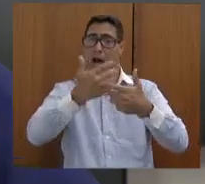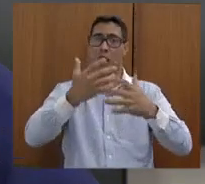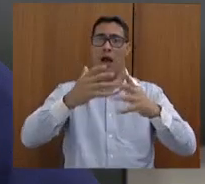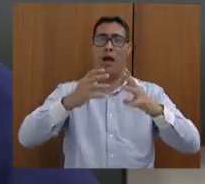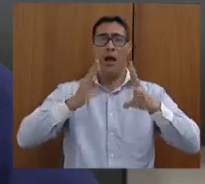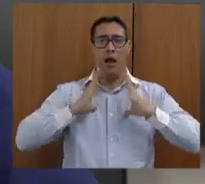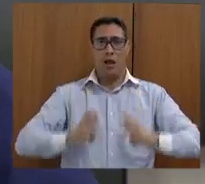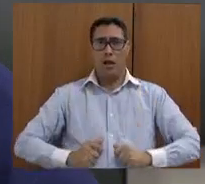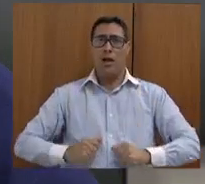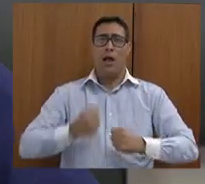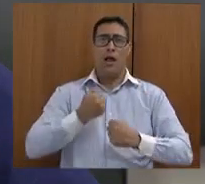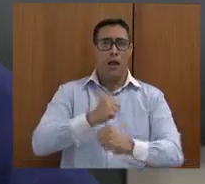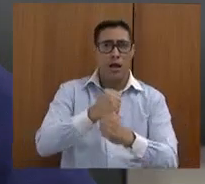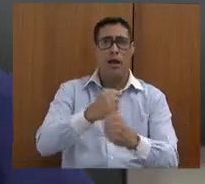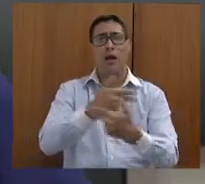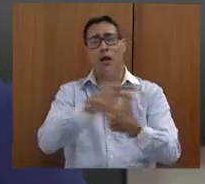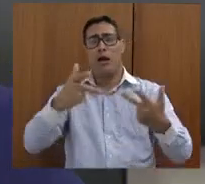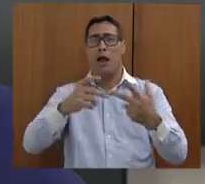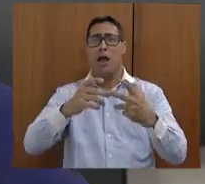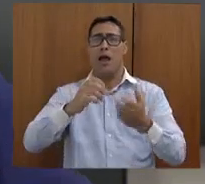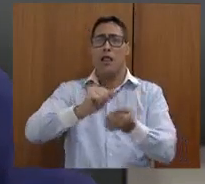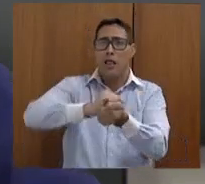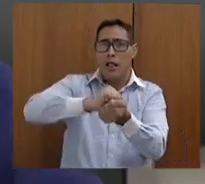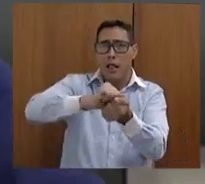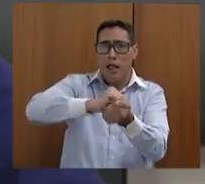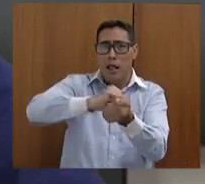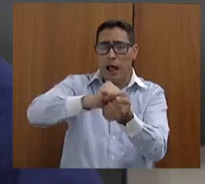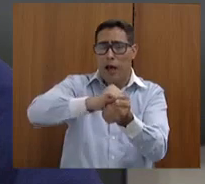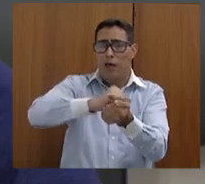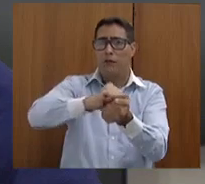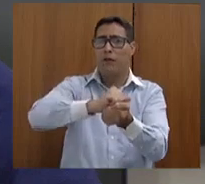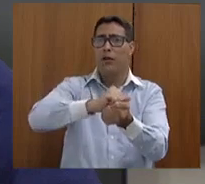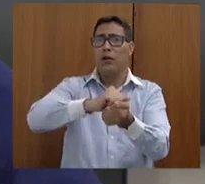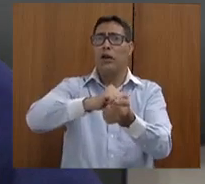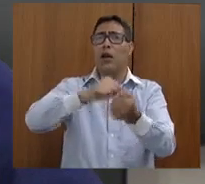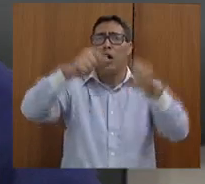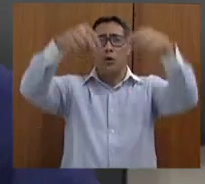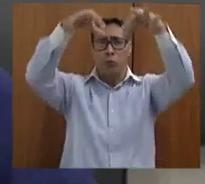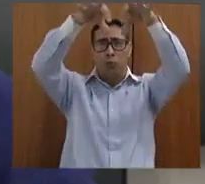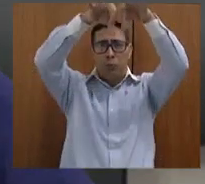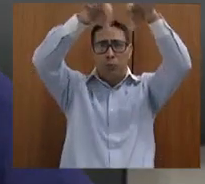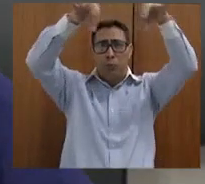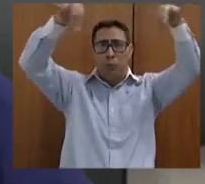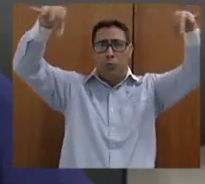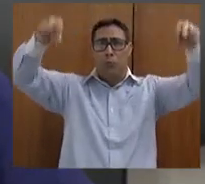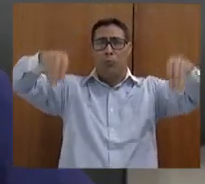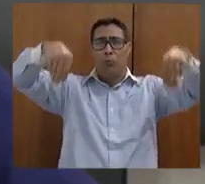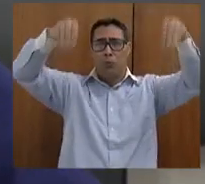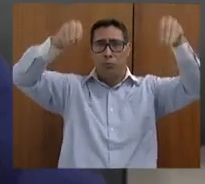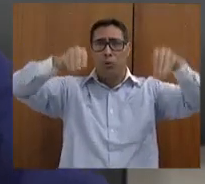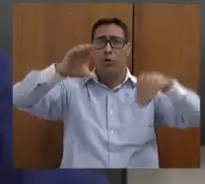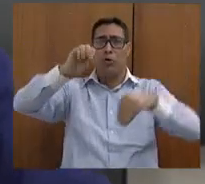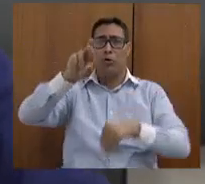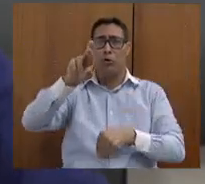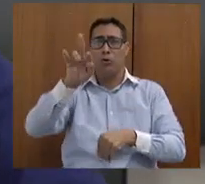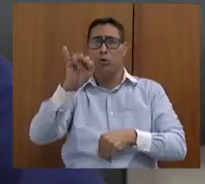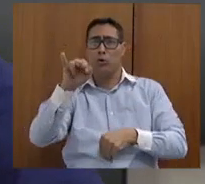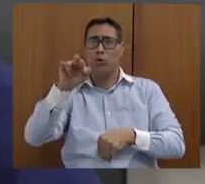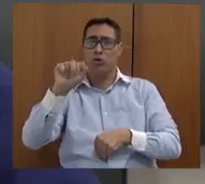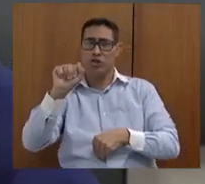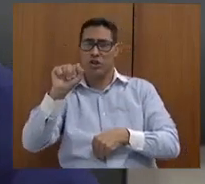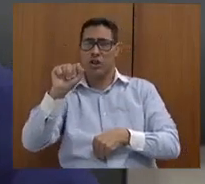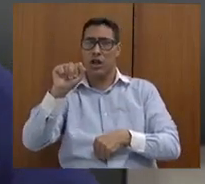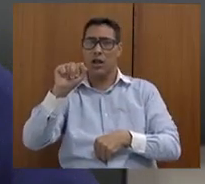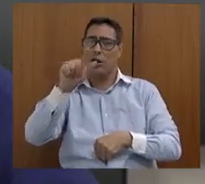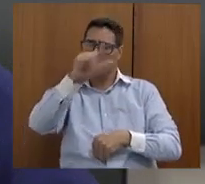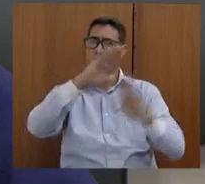quero comprar pela escola e se eu olhar para o lado da SBS né é necessário e o tanquinho tinha que ser obrigatório